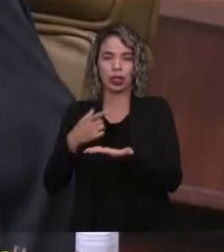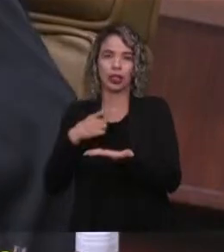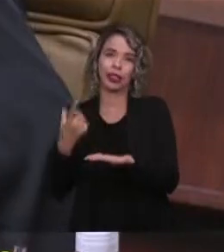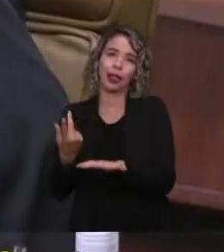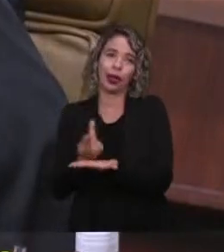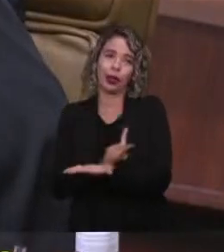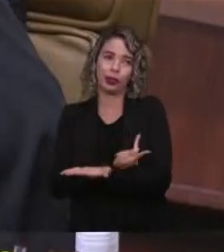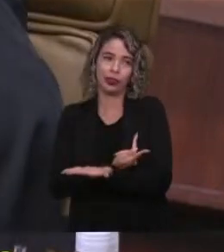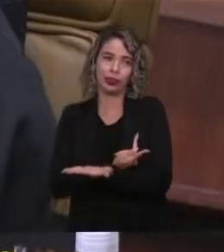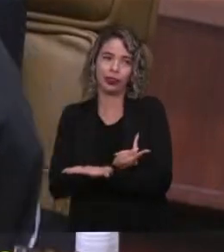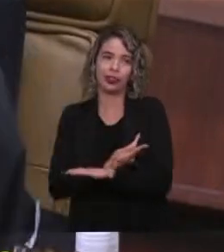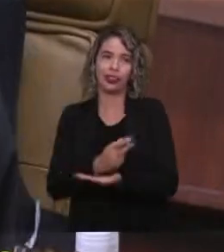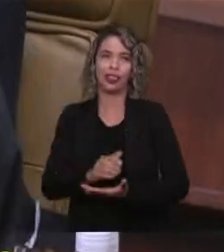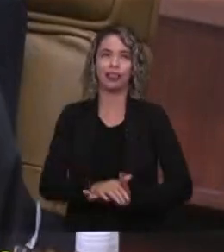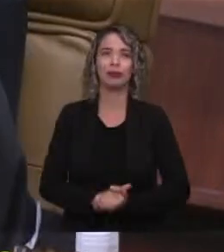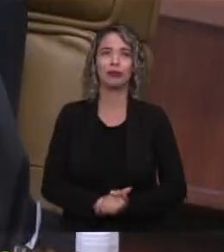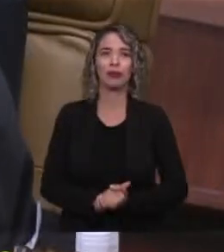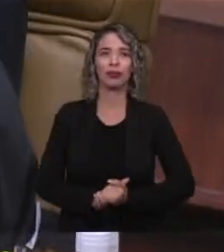senhora presidente,